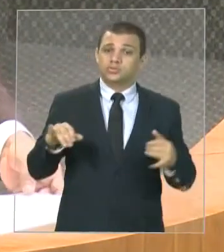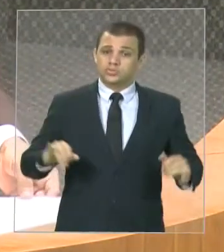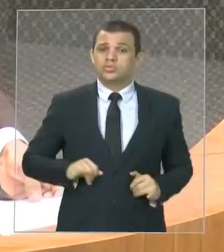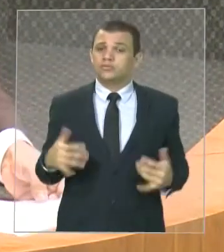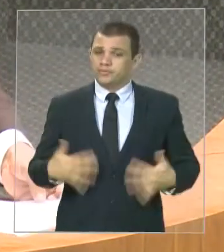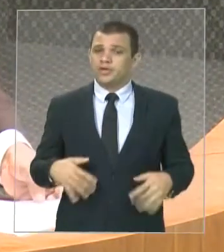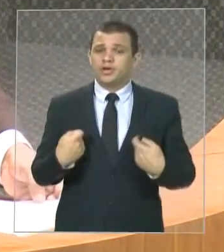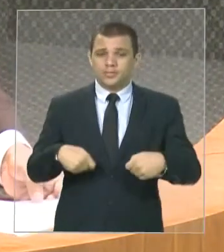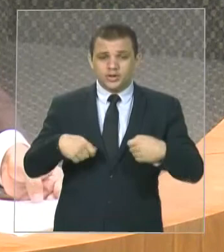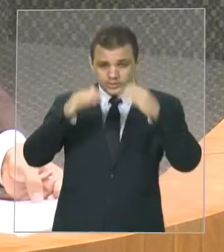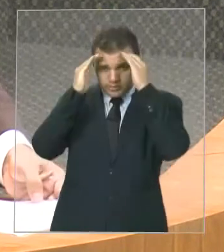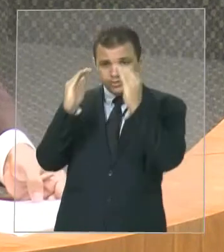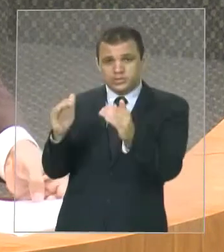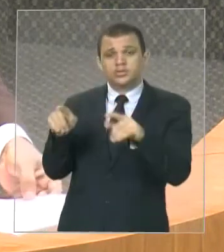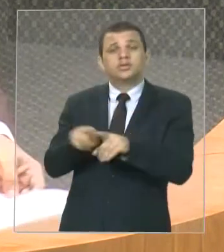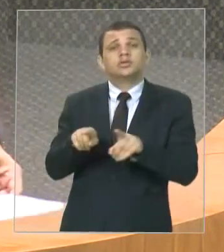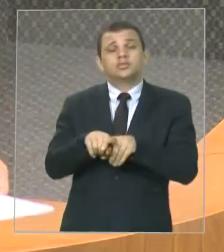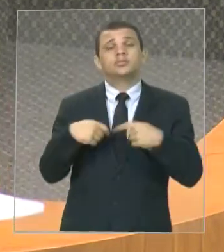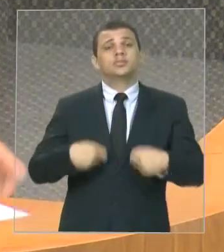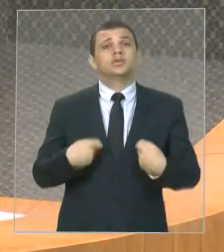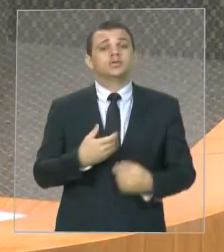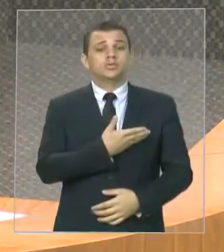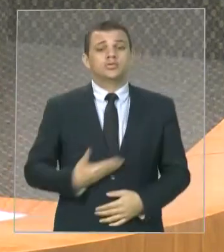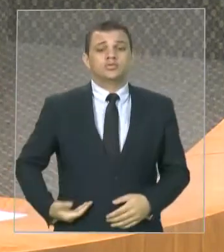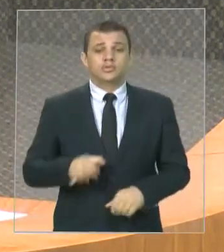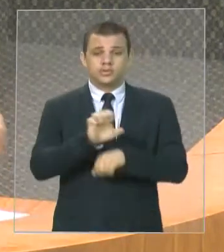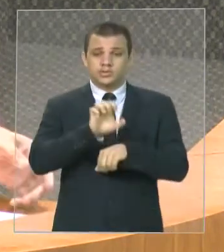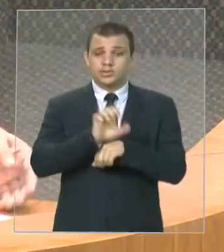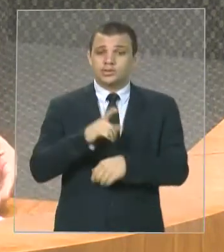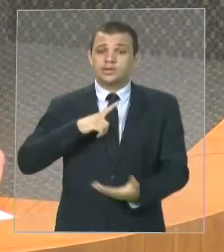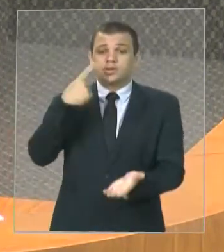o governo do estado tenha compromisso com a segurança